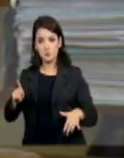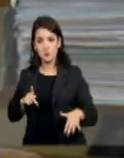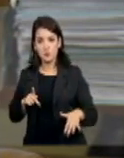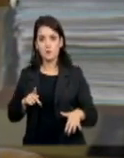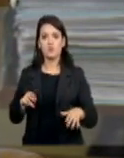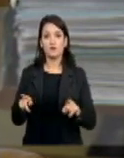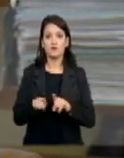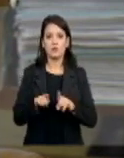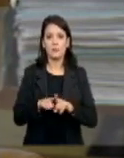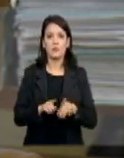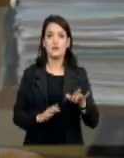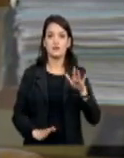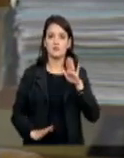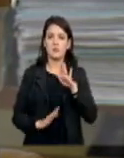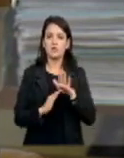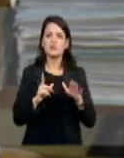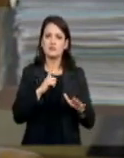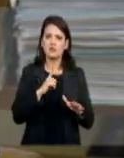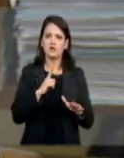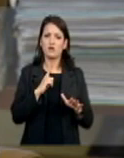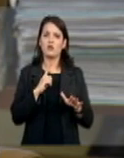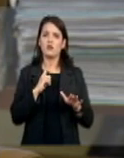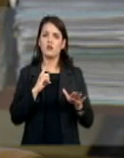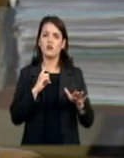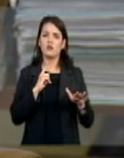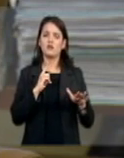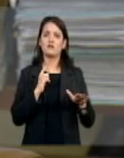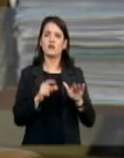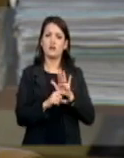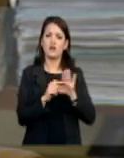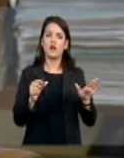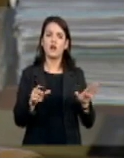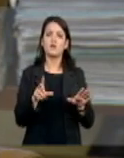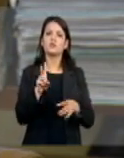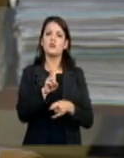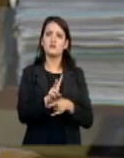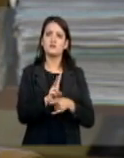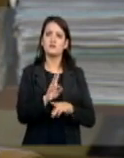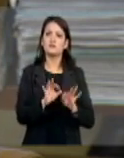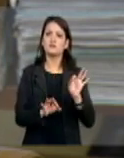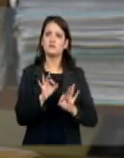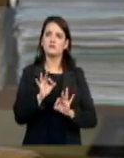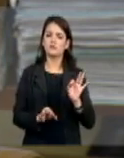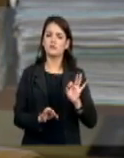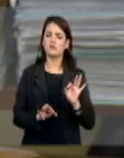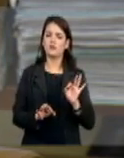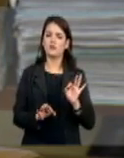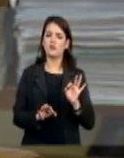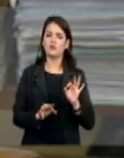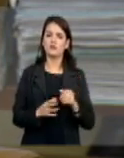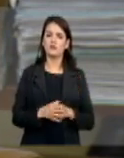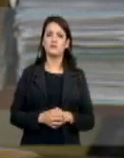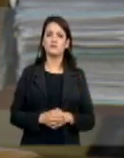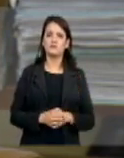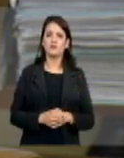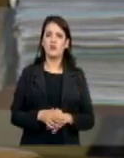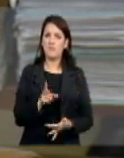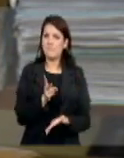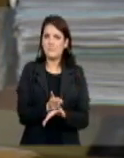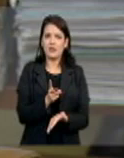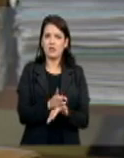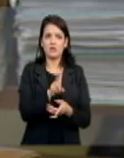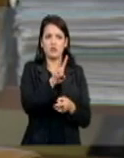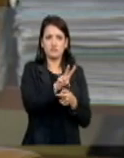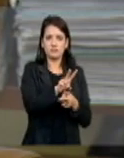limitações decorrentes da cláusula da reserva de jurisdição não desampara não desamparar o